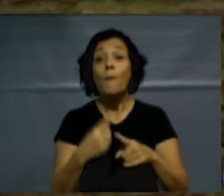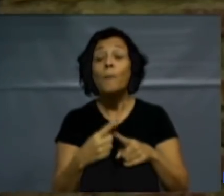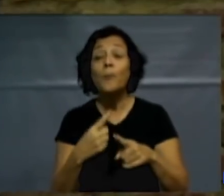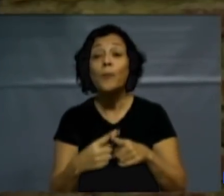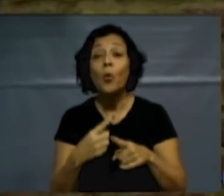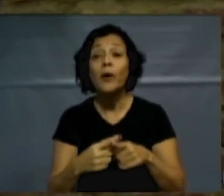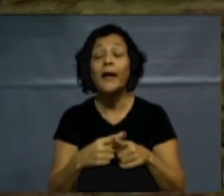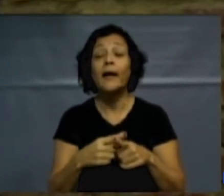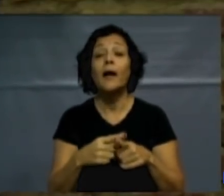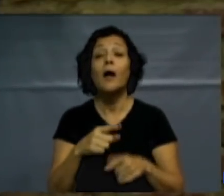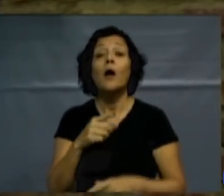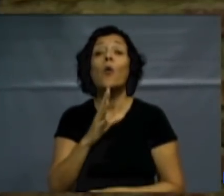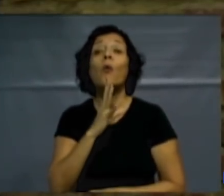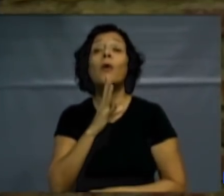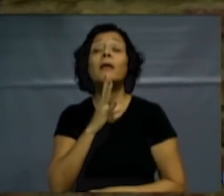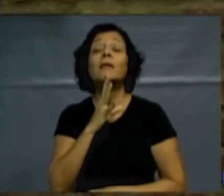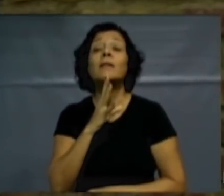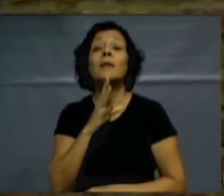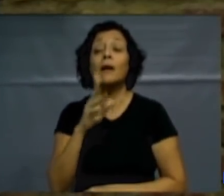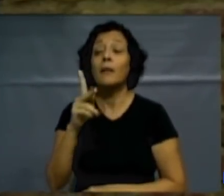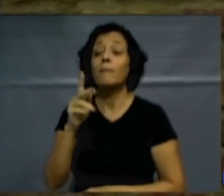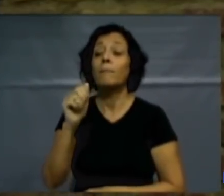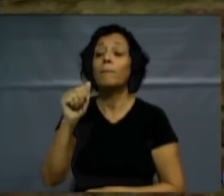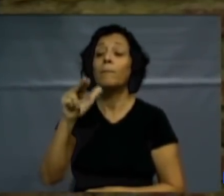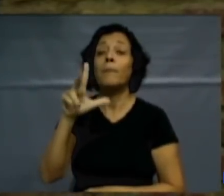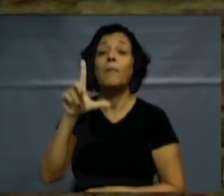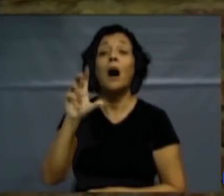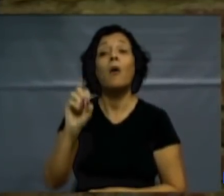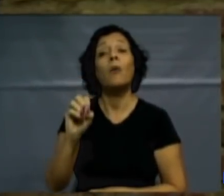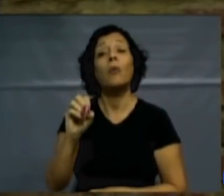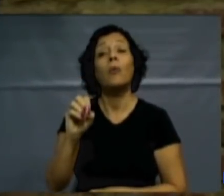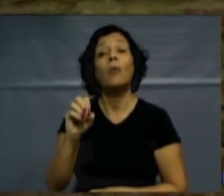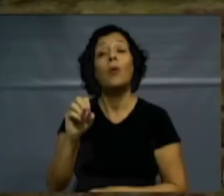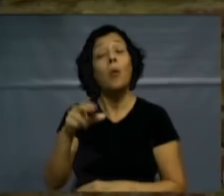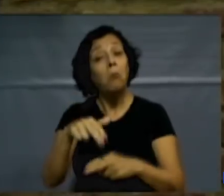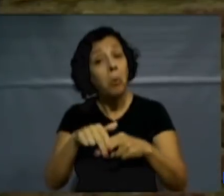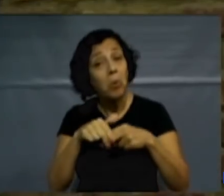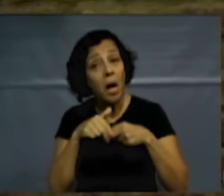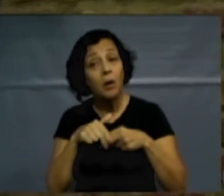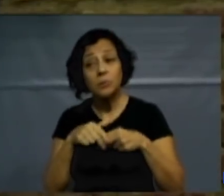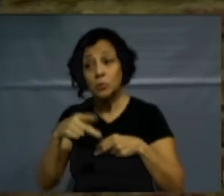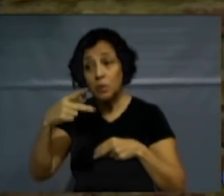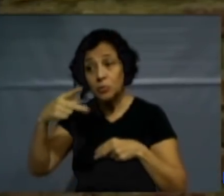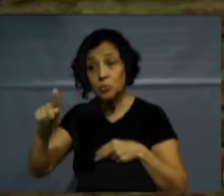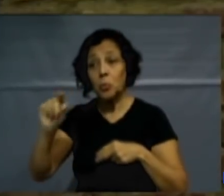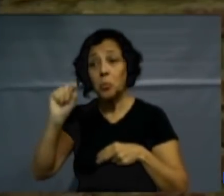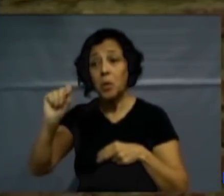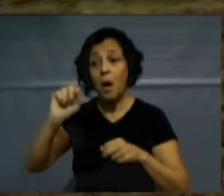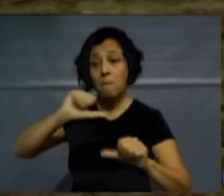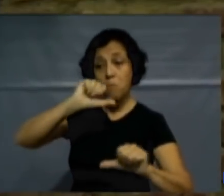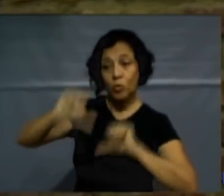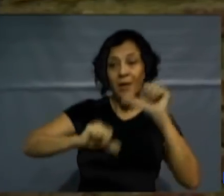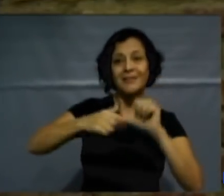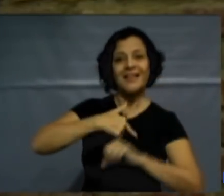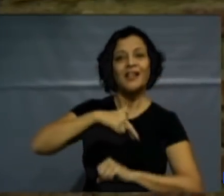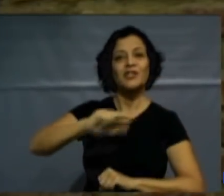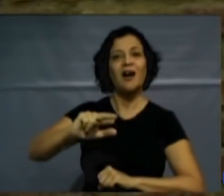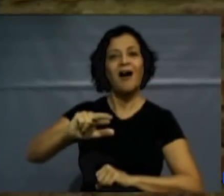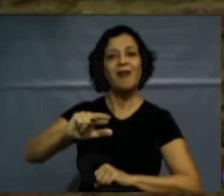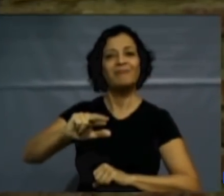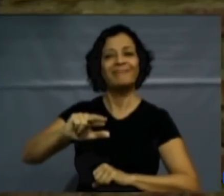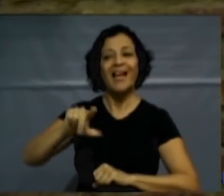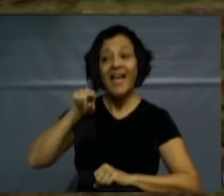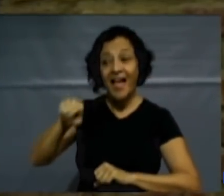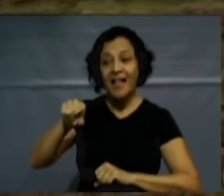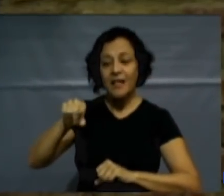Paulo? Justamente pela sua conversão, pelos seus ensinamentos, pelo seu legado, pela sua